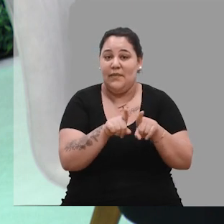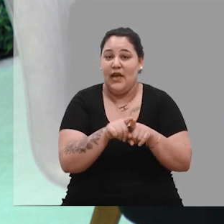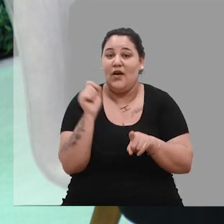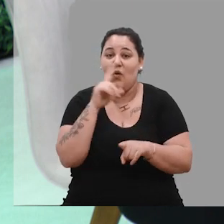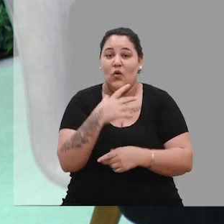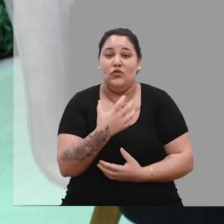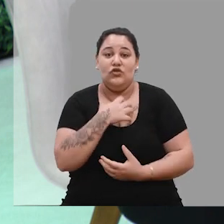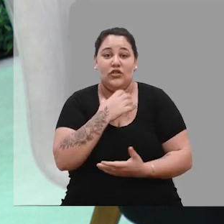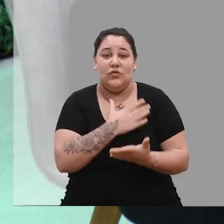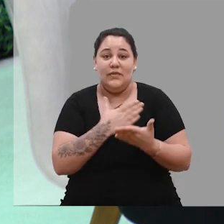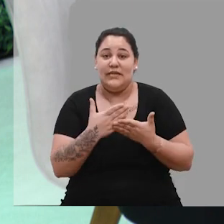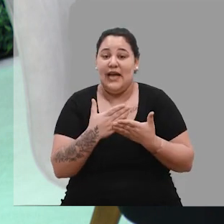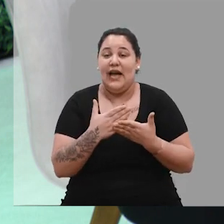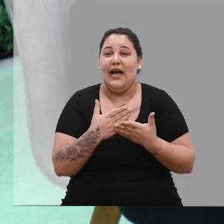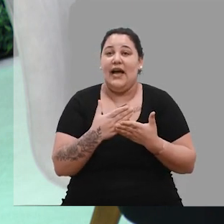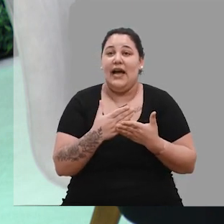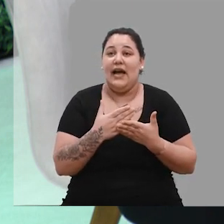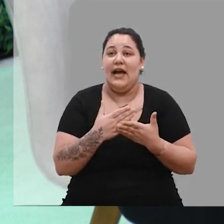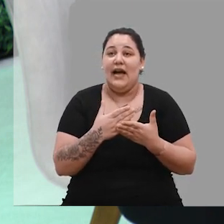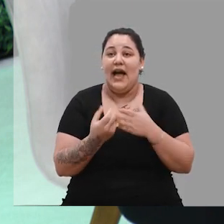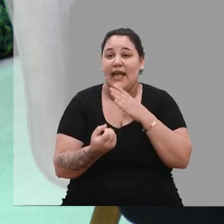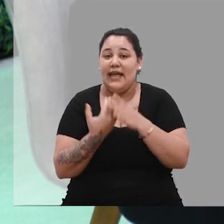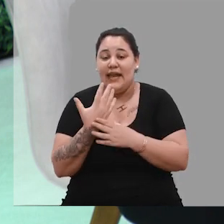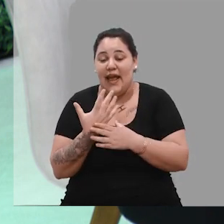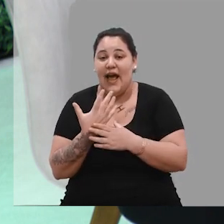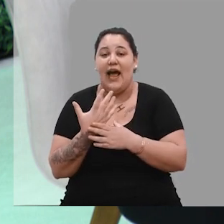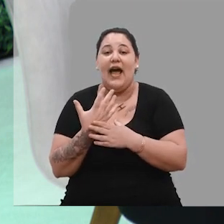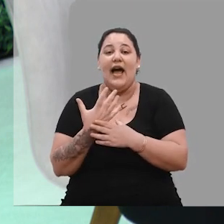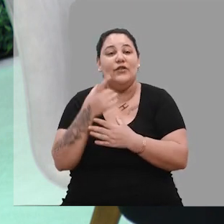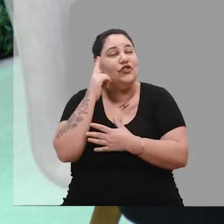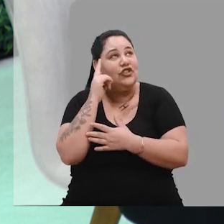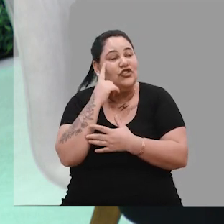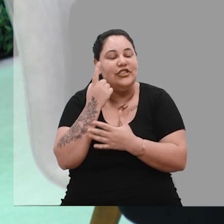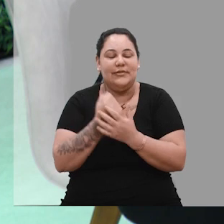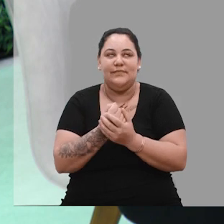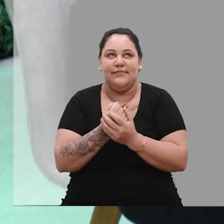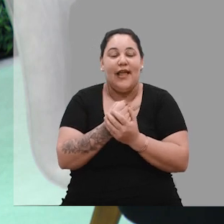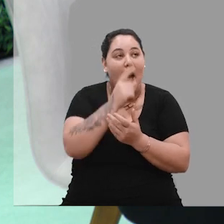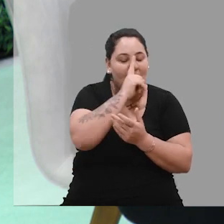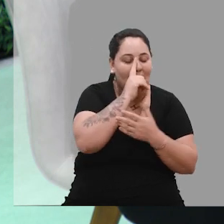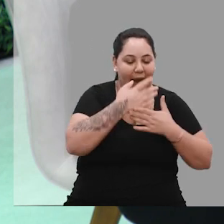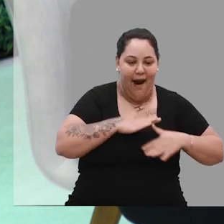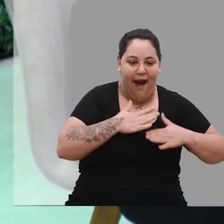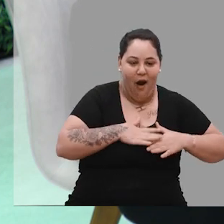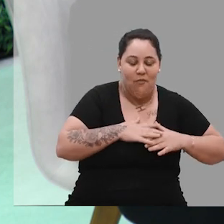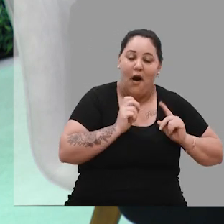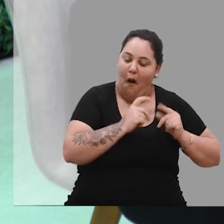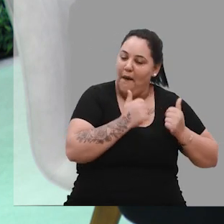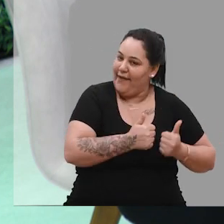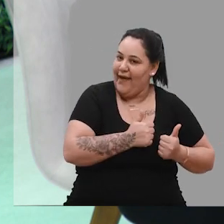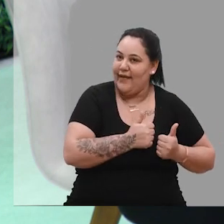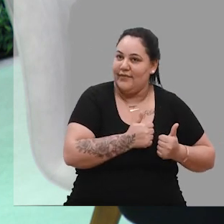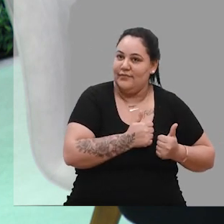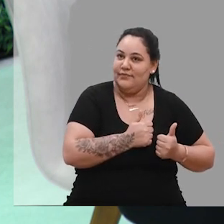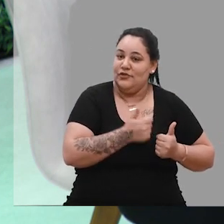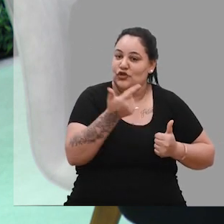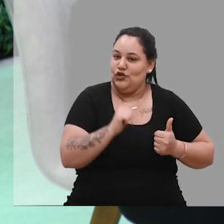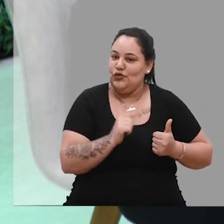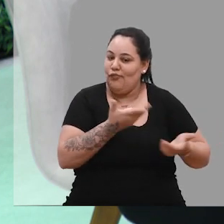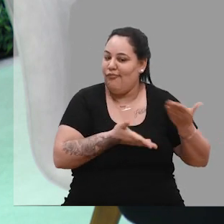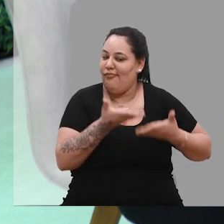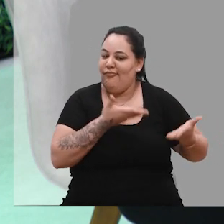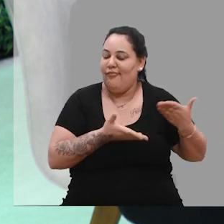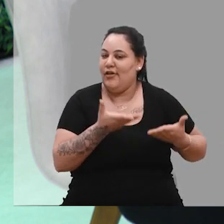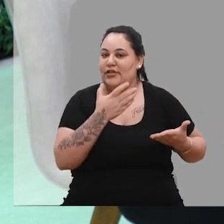começar a criar uma rotina. A mãe é mais agitada, a mãe é tranquila. Então, vamos lá, vamos falar outra linguagem. É uma família que